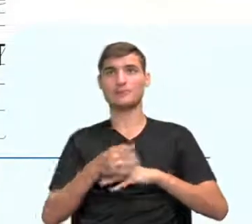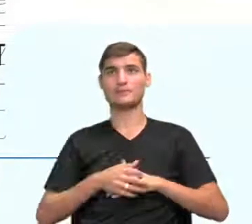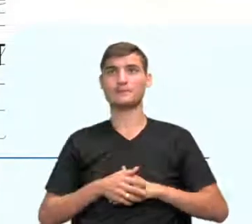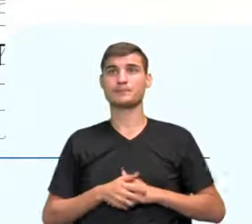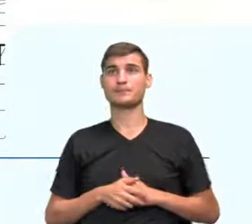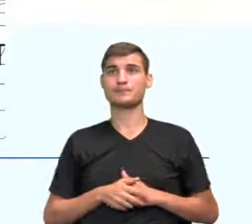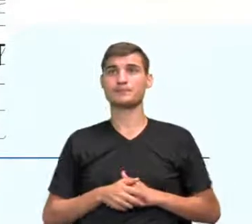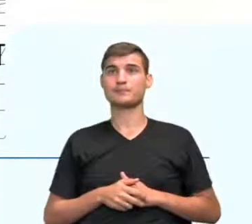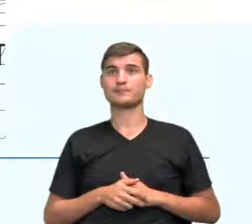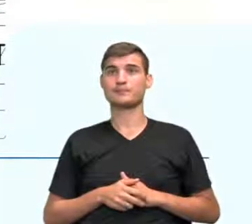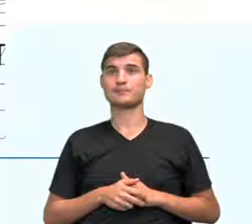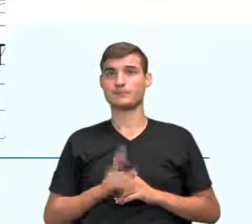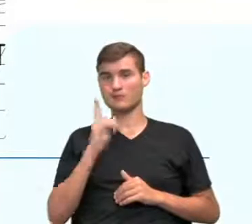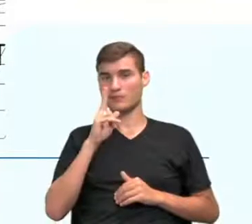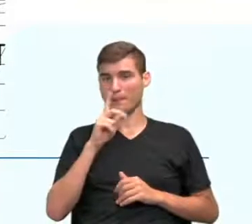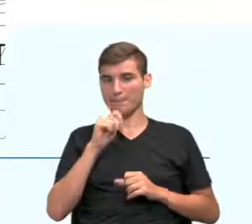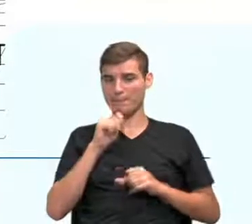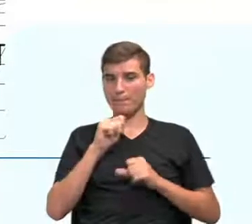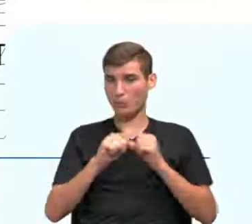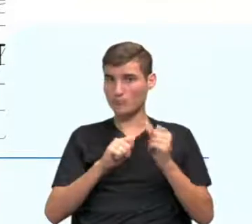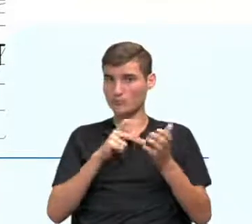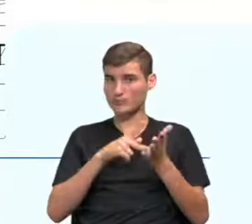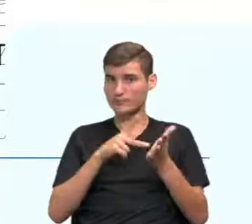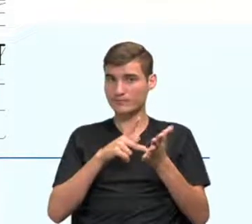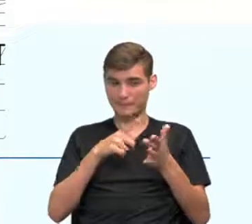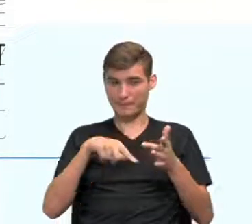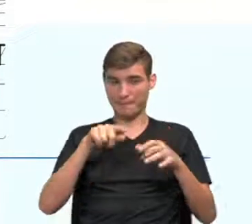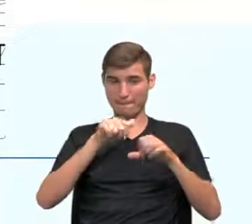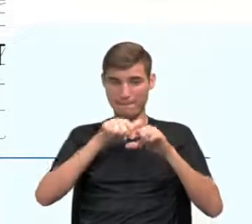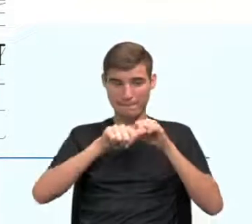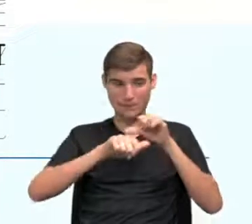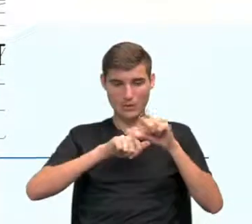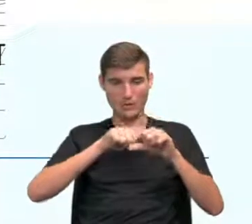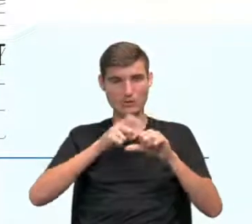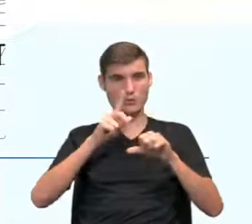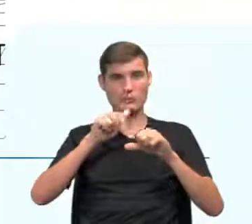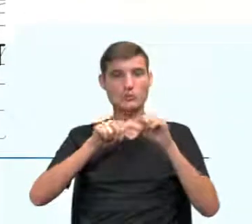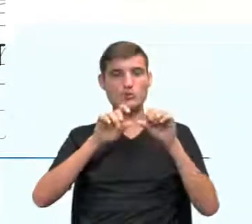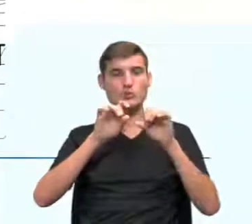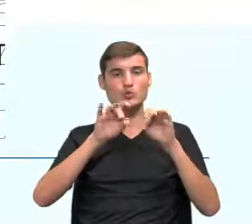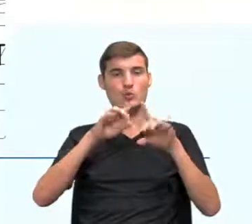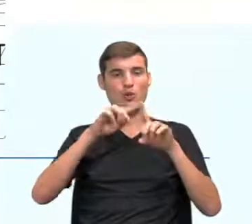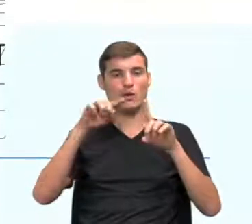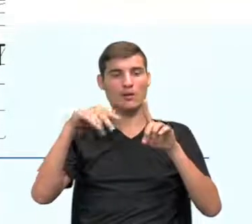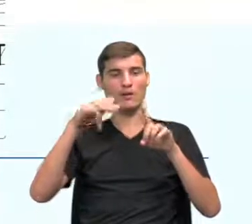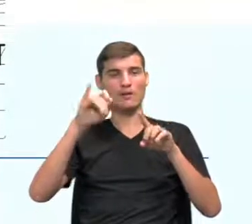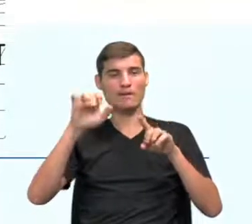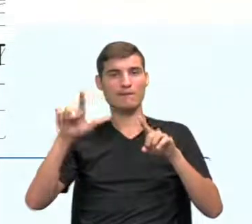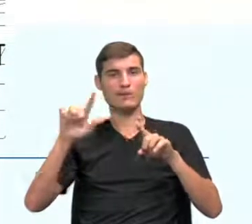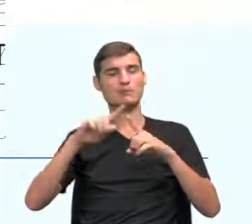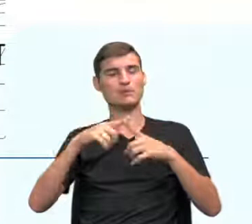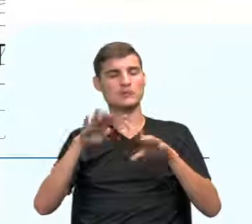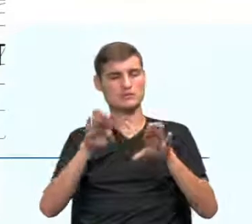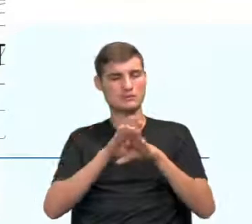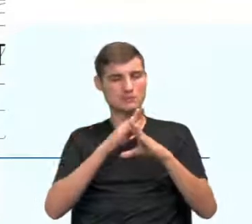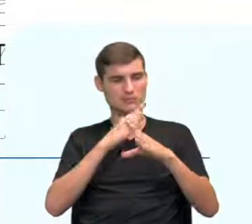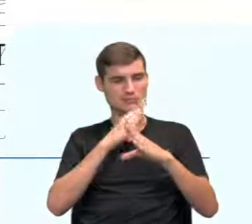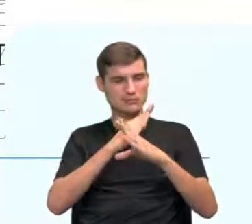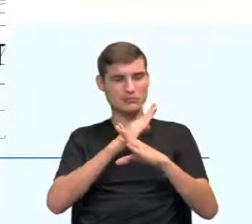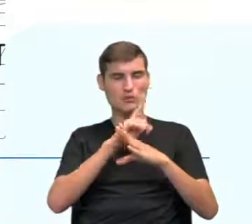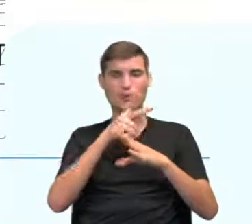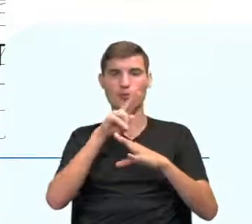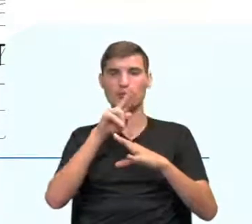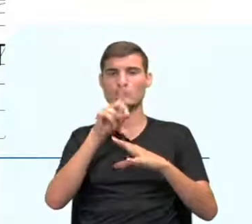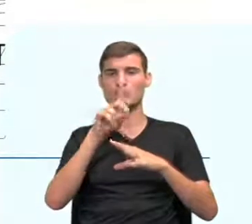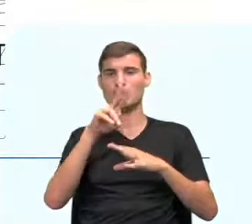4.096. Então, você vê como muda. E essa mudança, ela não altera só o nível, ela altera na taxa de erro de bit, ela altera na